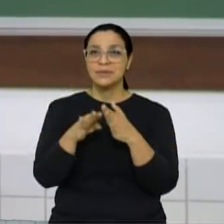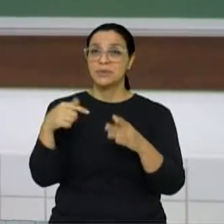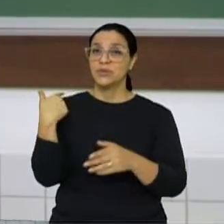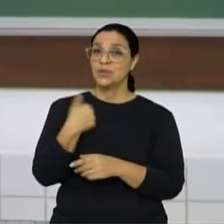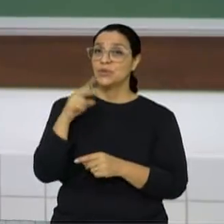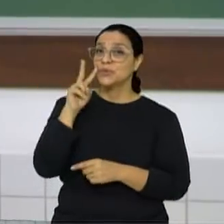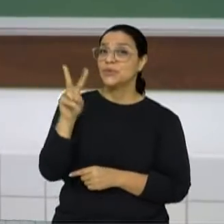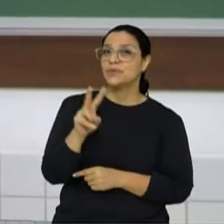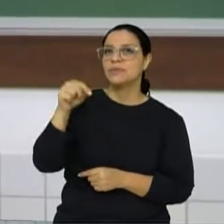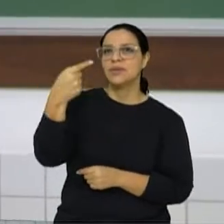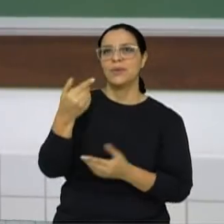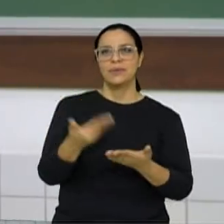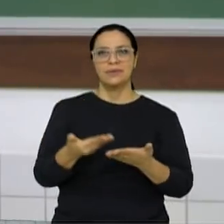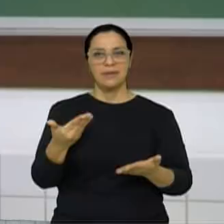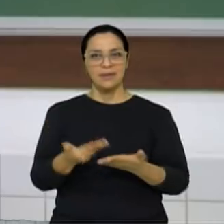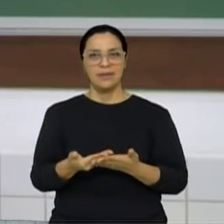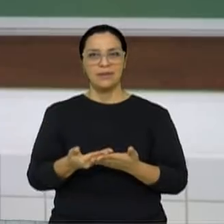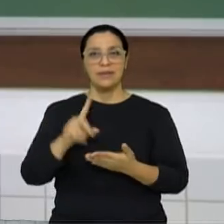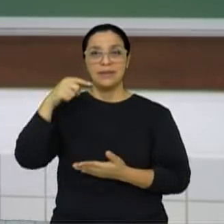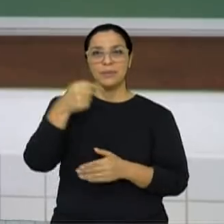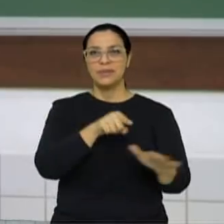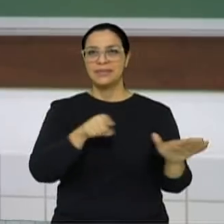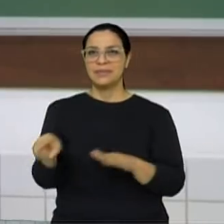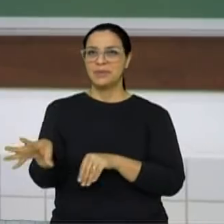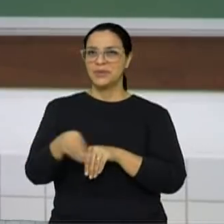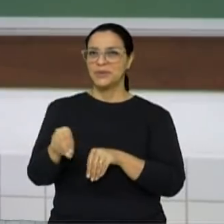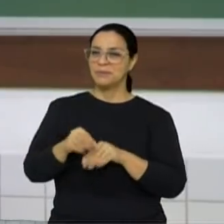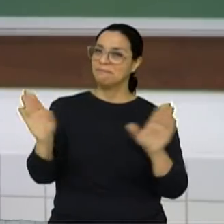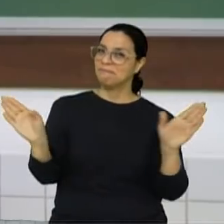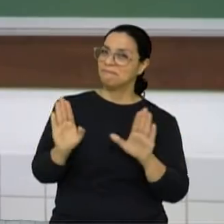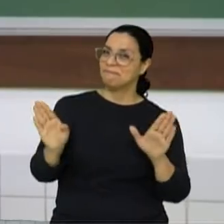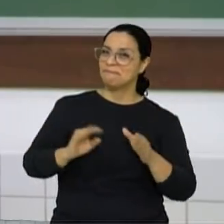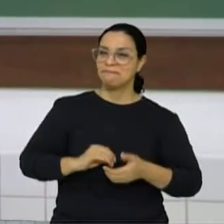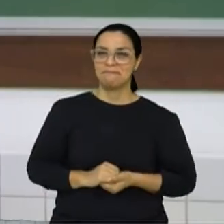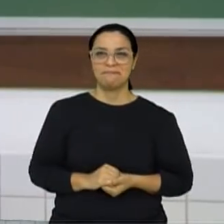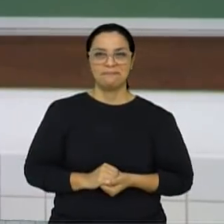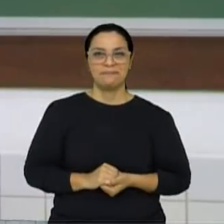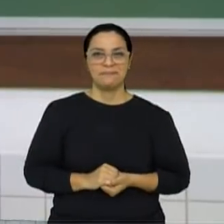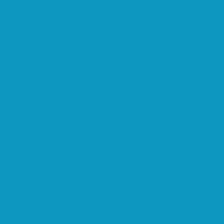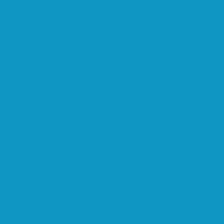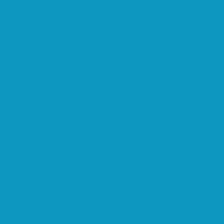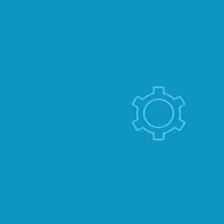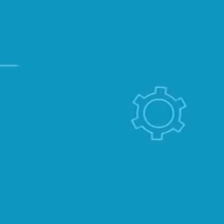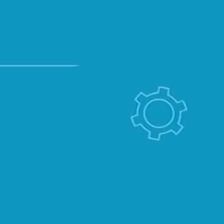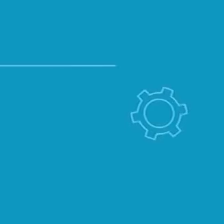Nós nos vemos na próxima aula, depois da Semana do Conhecimento. Valeu? Tchau, tchau.